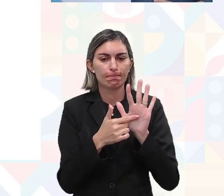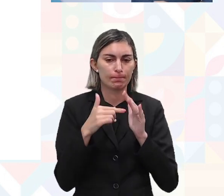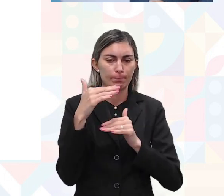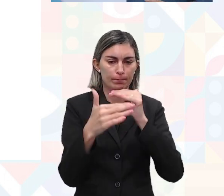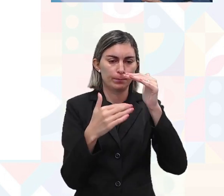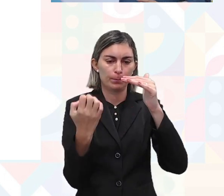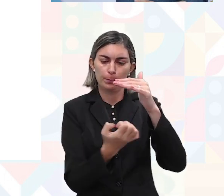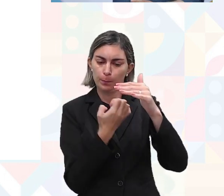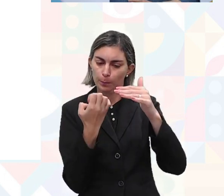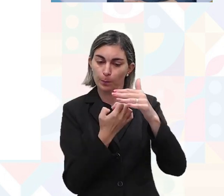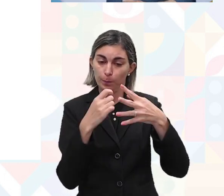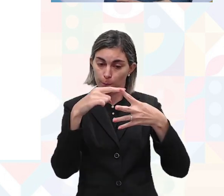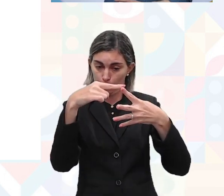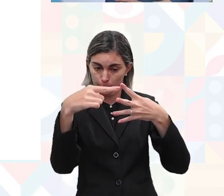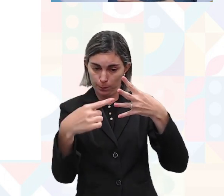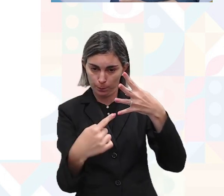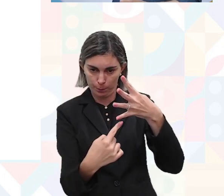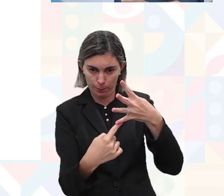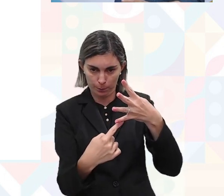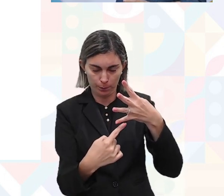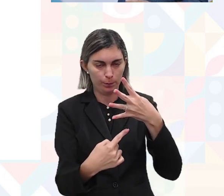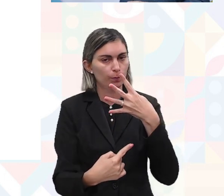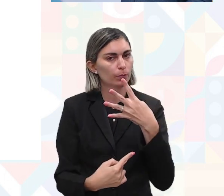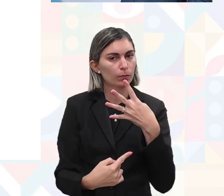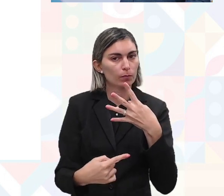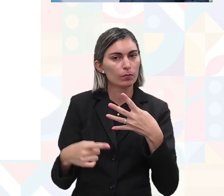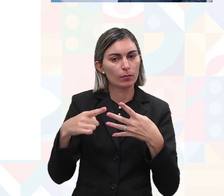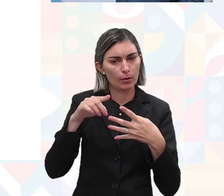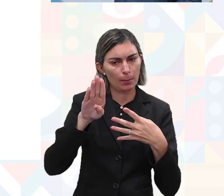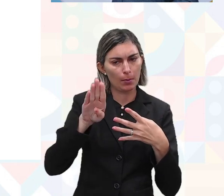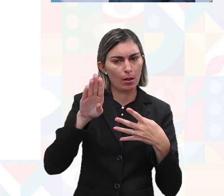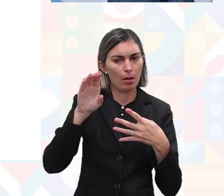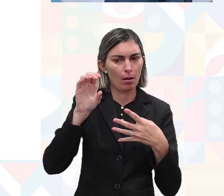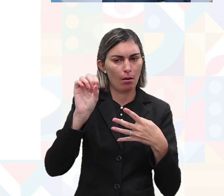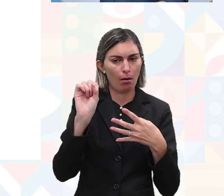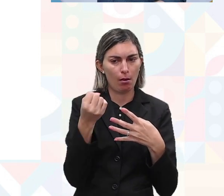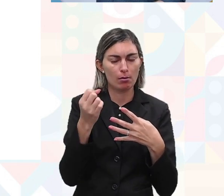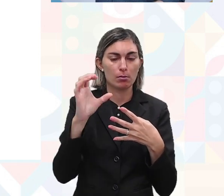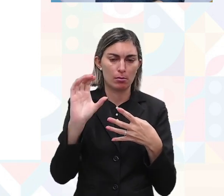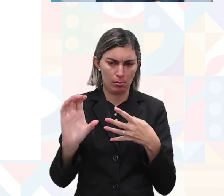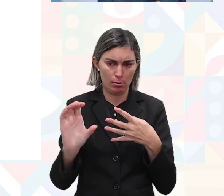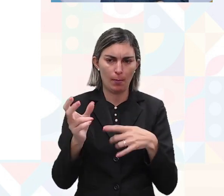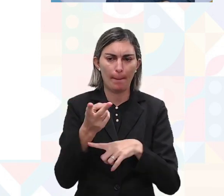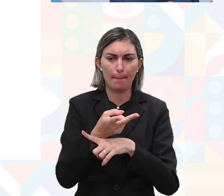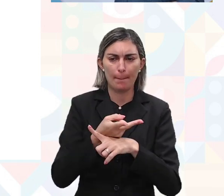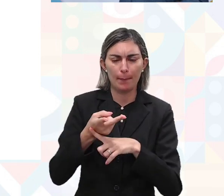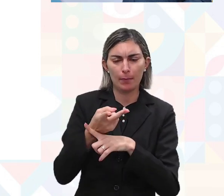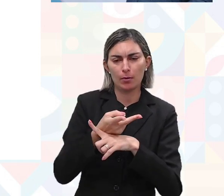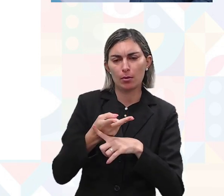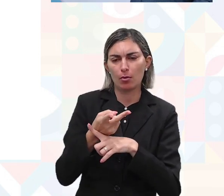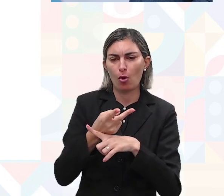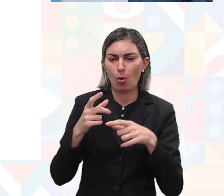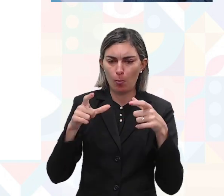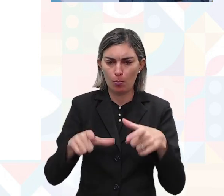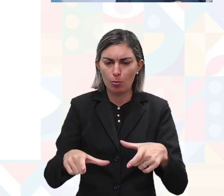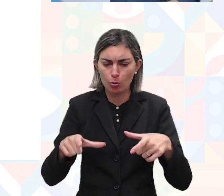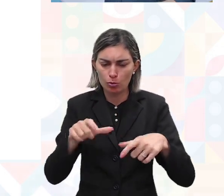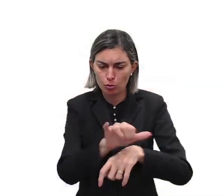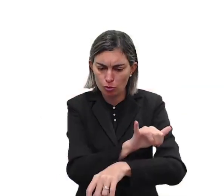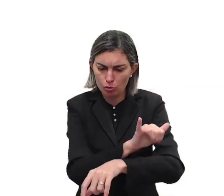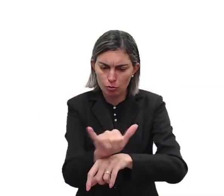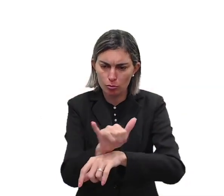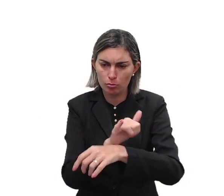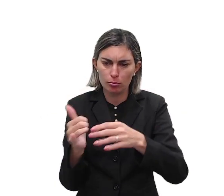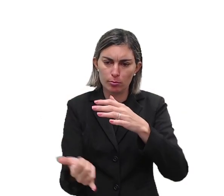uma organização em 4 dimensões. O BSC busca reunir os principais elementos que refletem a posição estratégica de uma